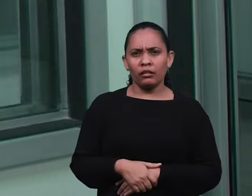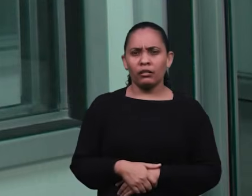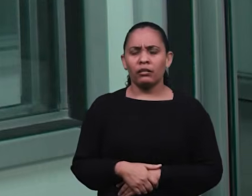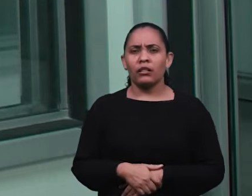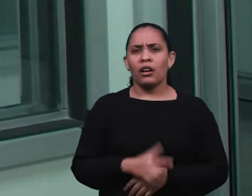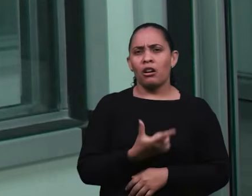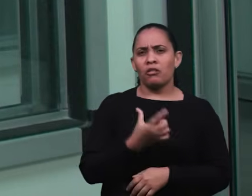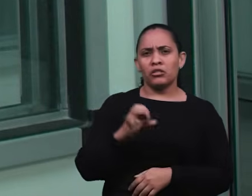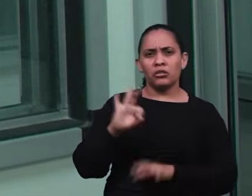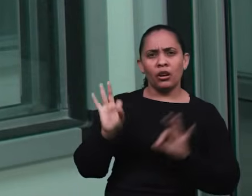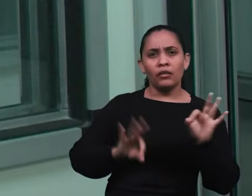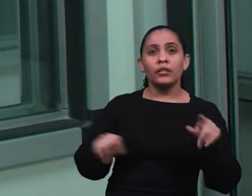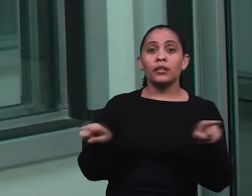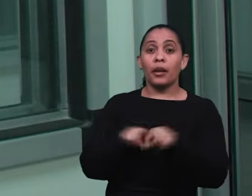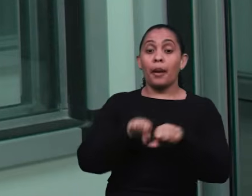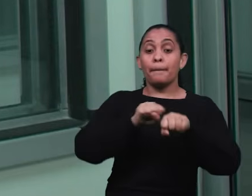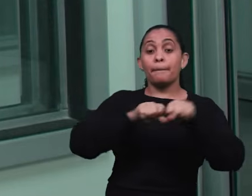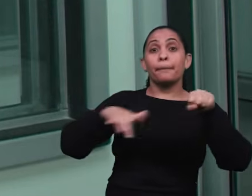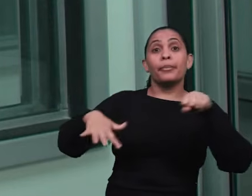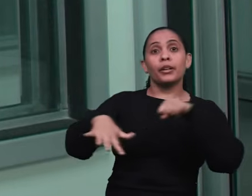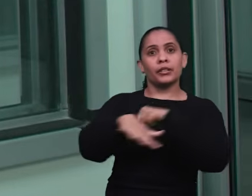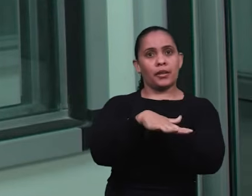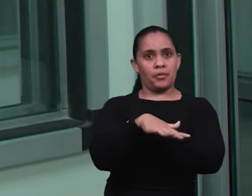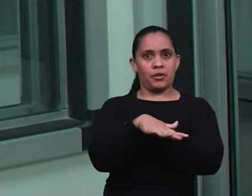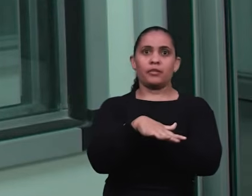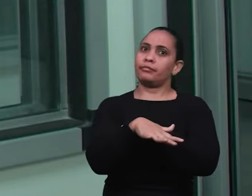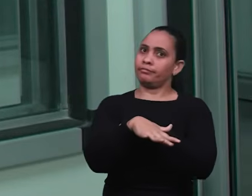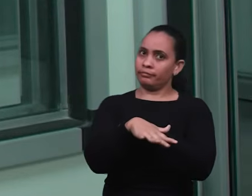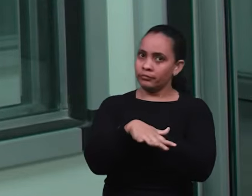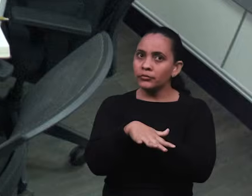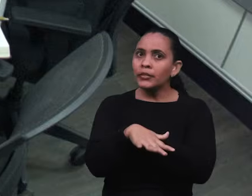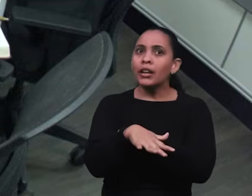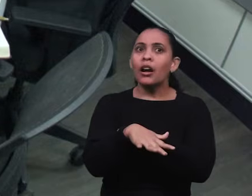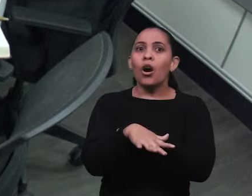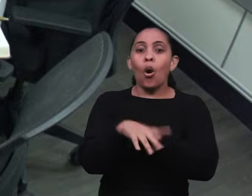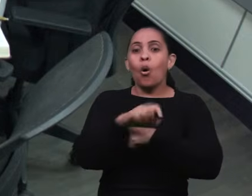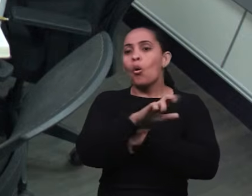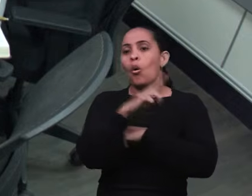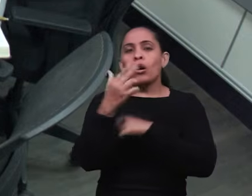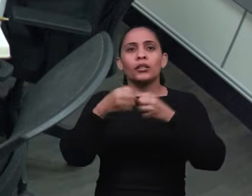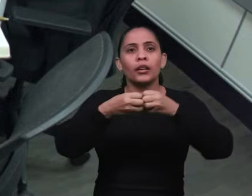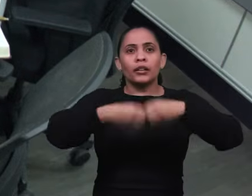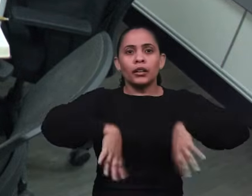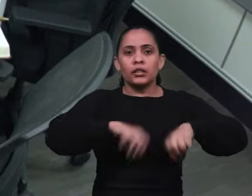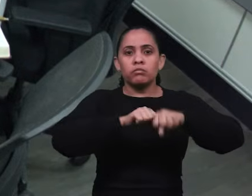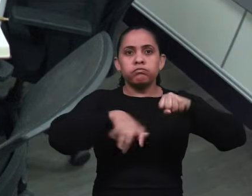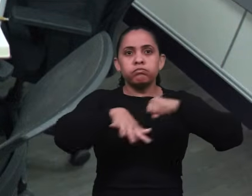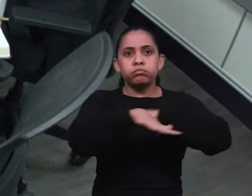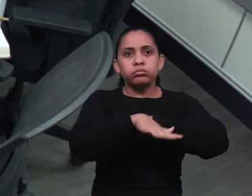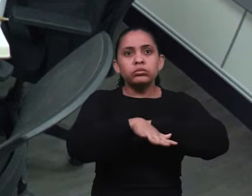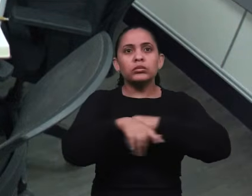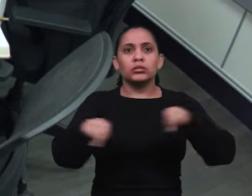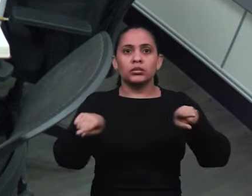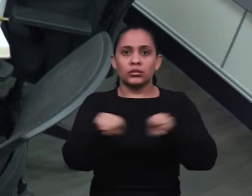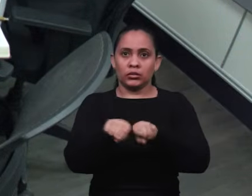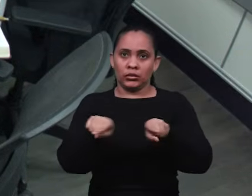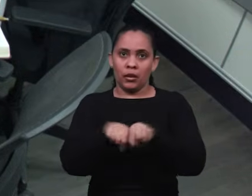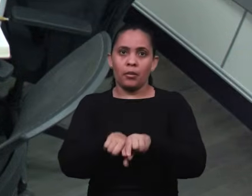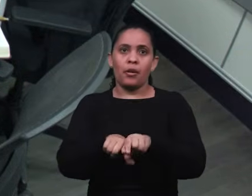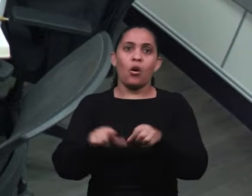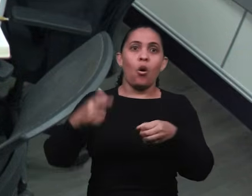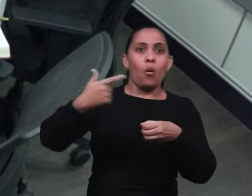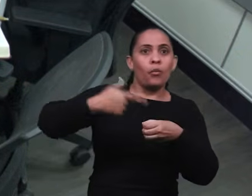existiu. Mas tem agora recente que é a pandemia. Em cima da pandemia houveram outras crises, por exemplo, com a pandemia, a questão do